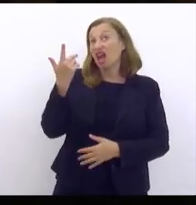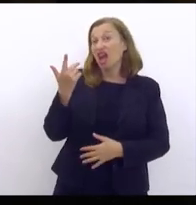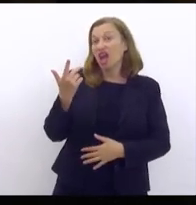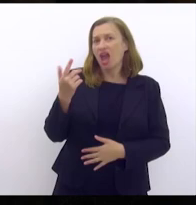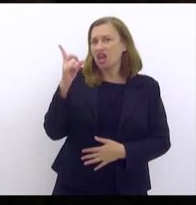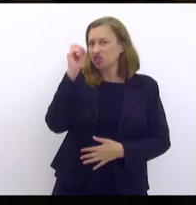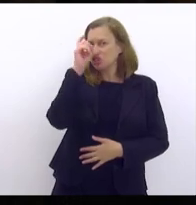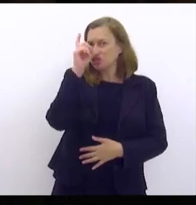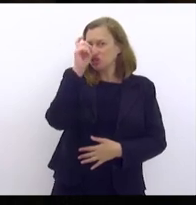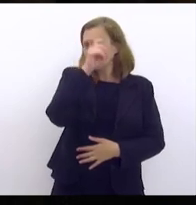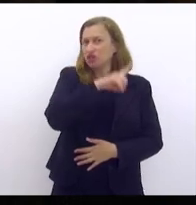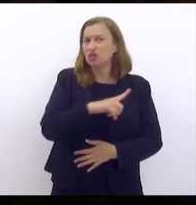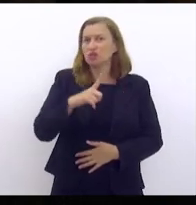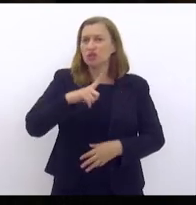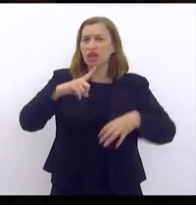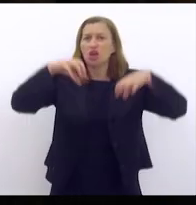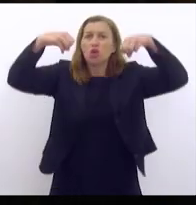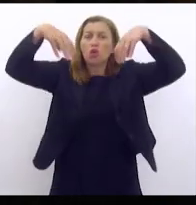era raro.